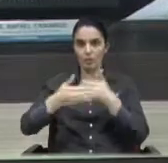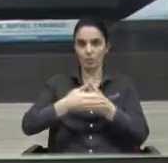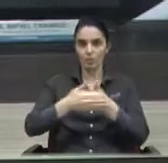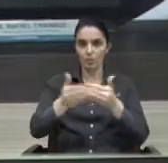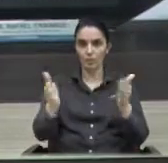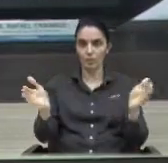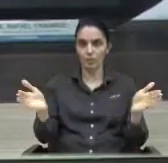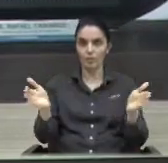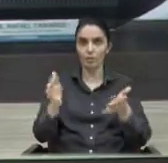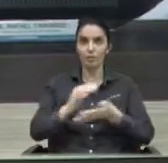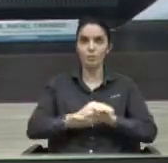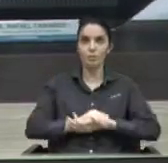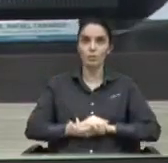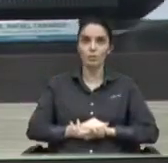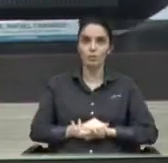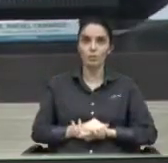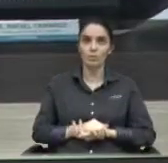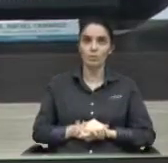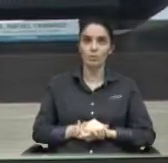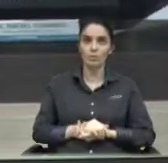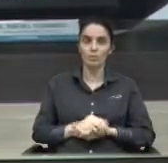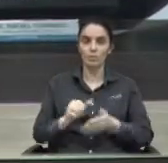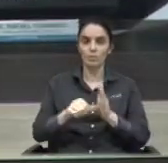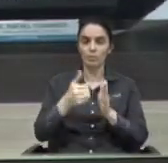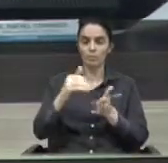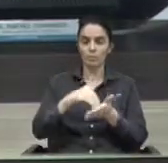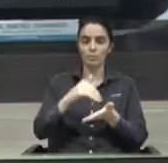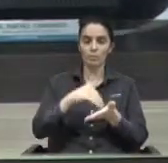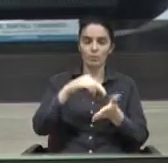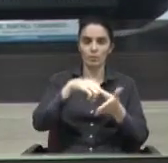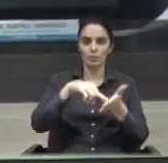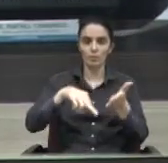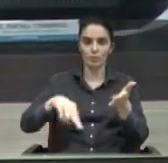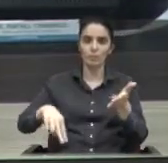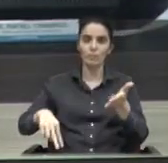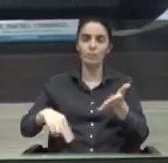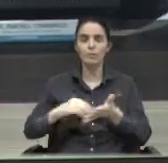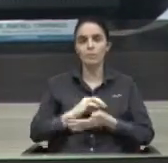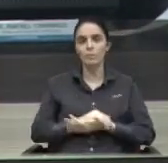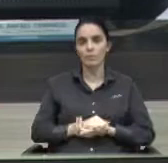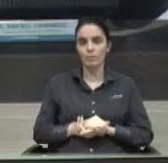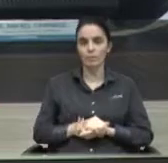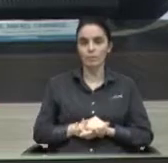sessão. A primeira secretária para a leitura da matéria.